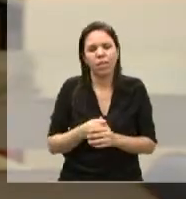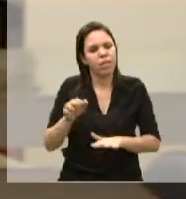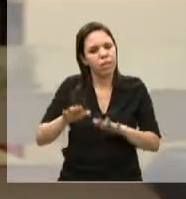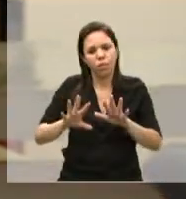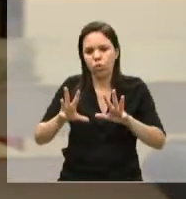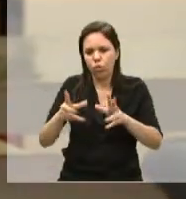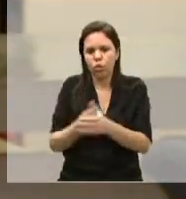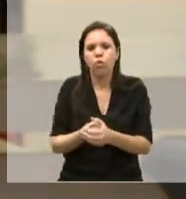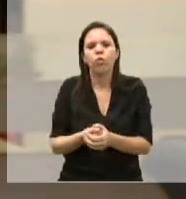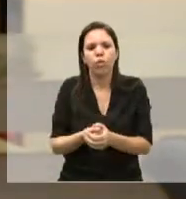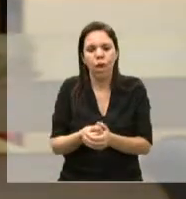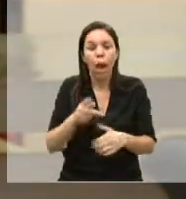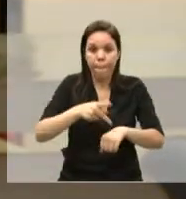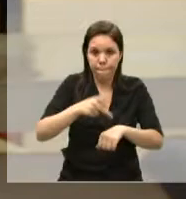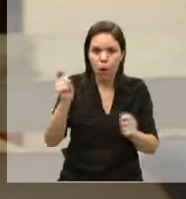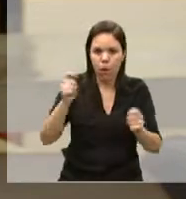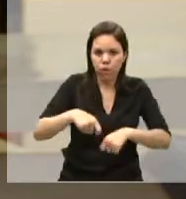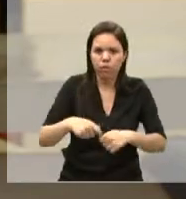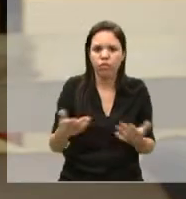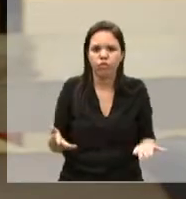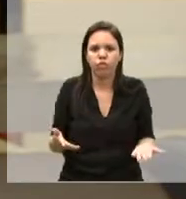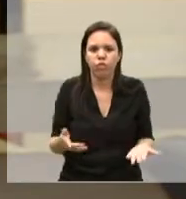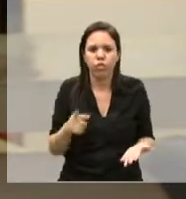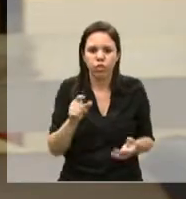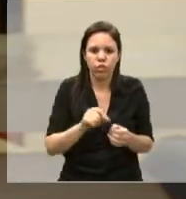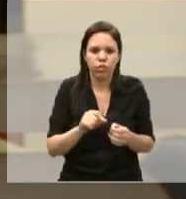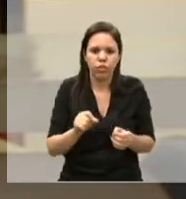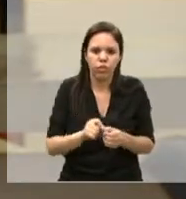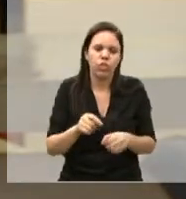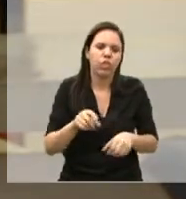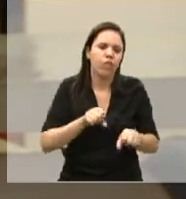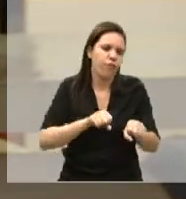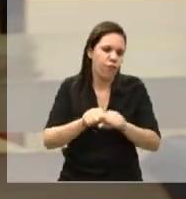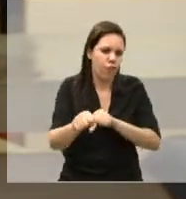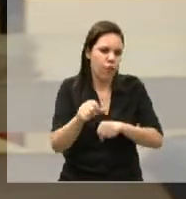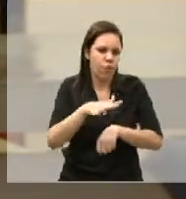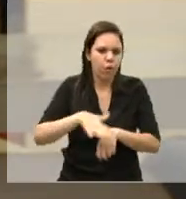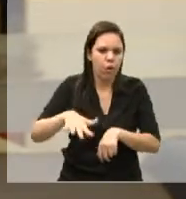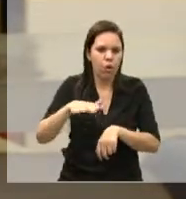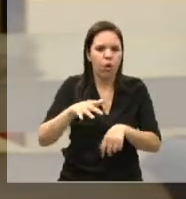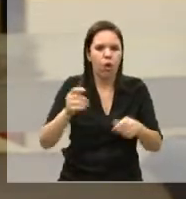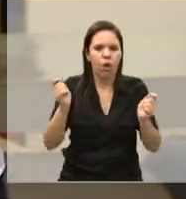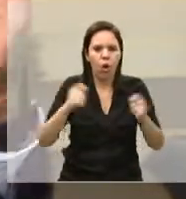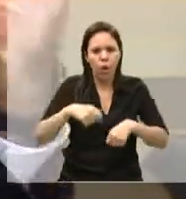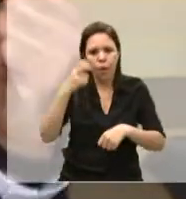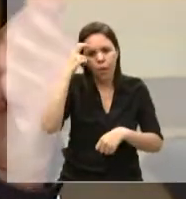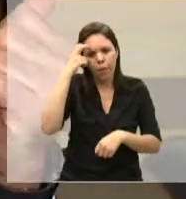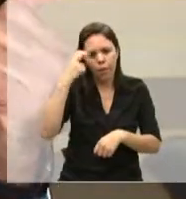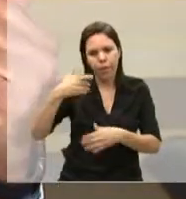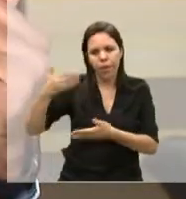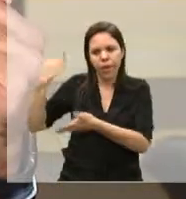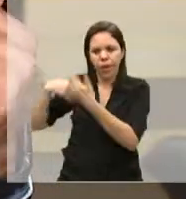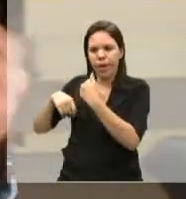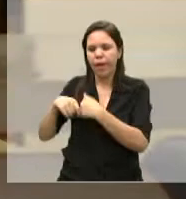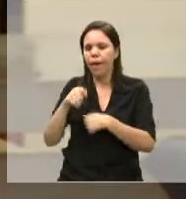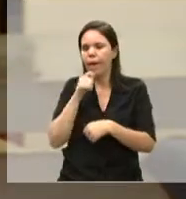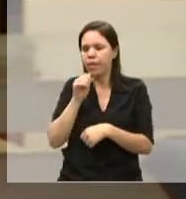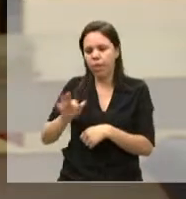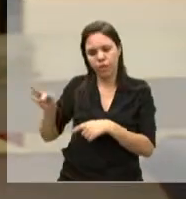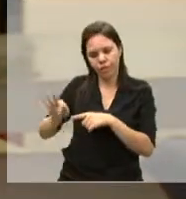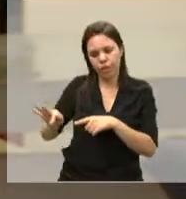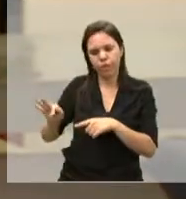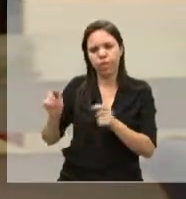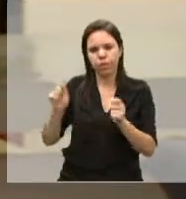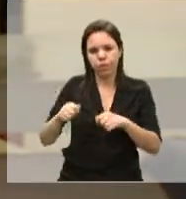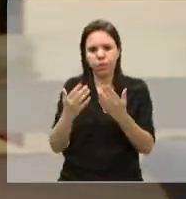te dá, após graduação, ou seja, você se formar em outras competências que não foram dadas na academia,